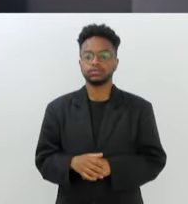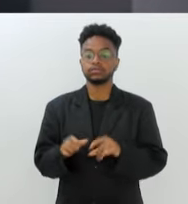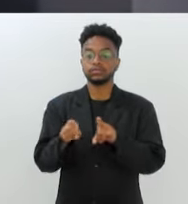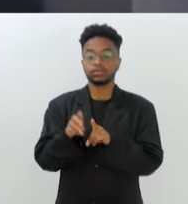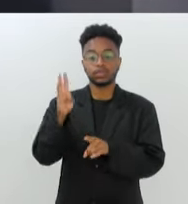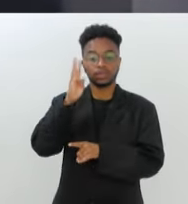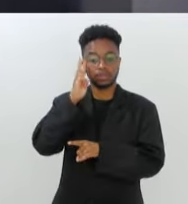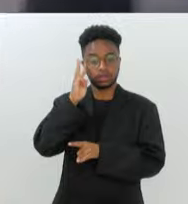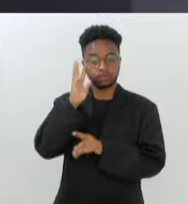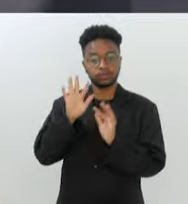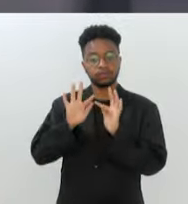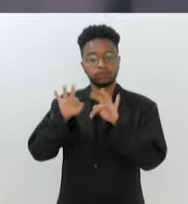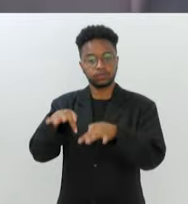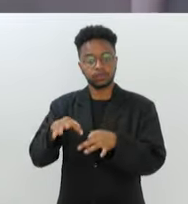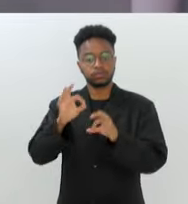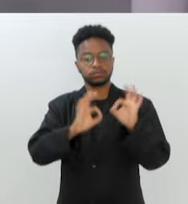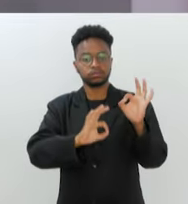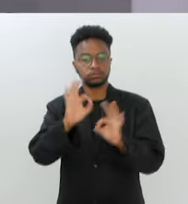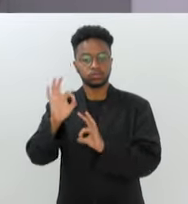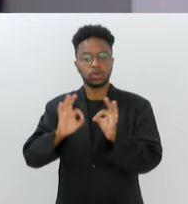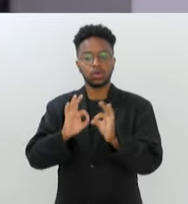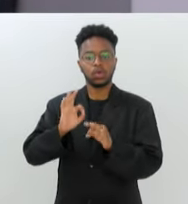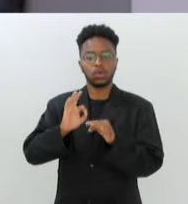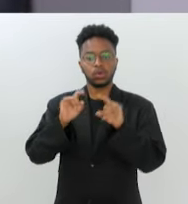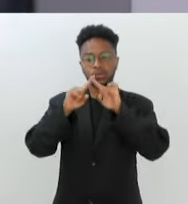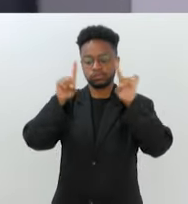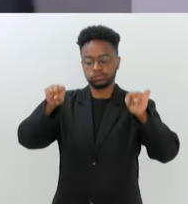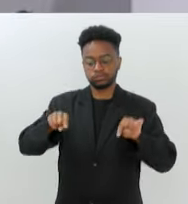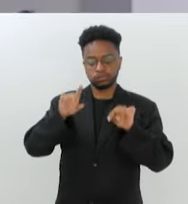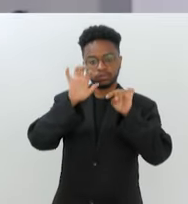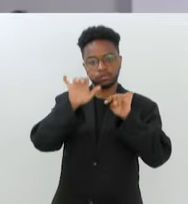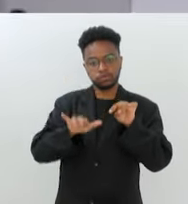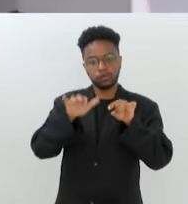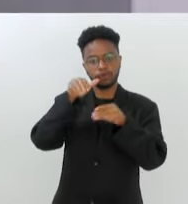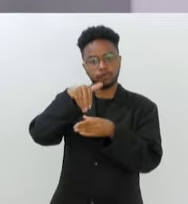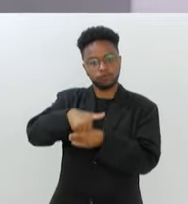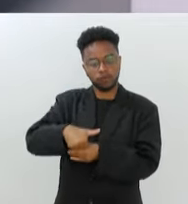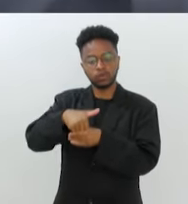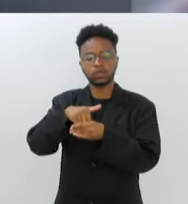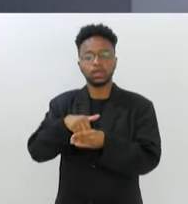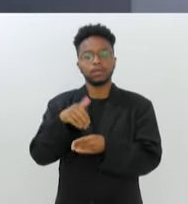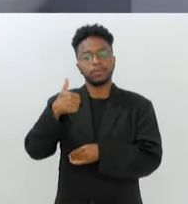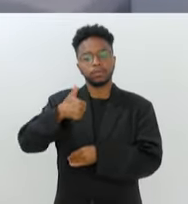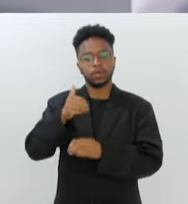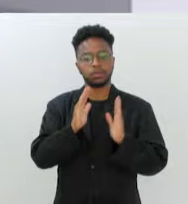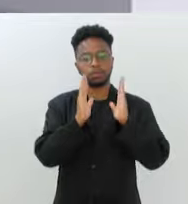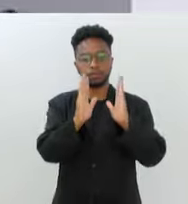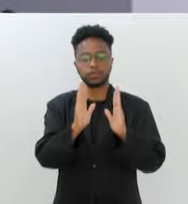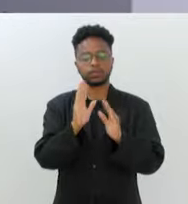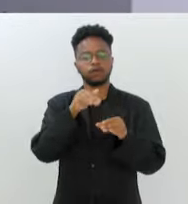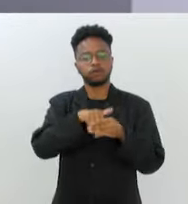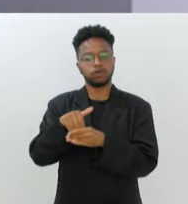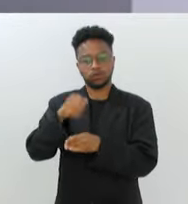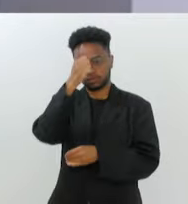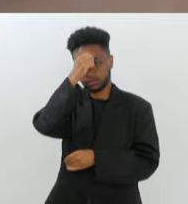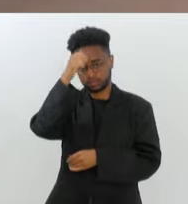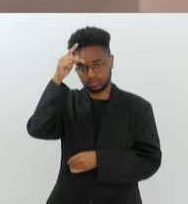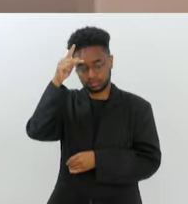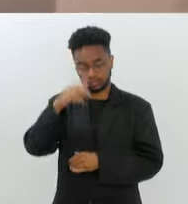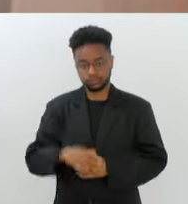a preparação das urnas eletrônicas para o primeiro turno das eleições municipais. O Bom Dia Alerj começa